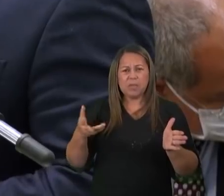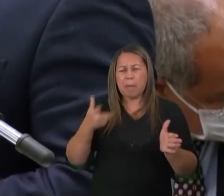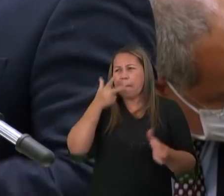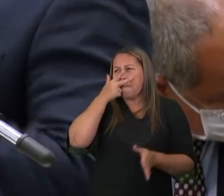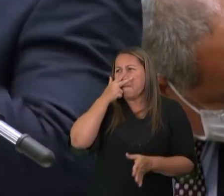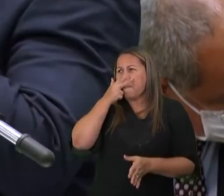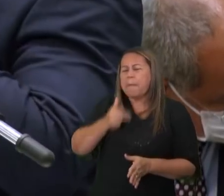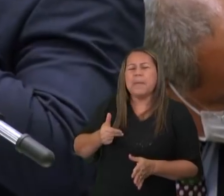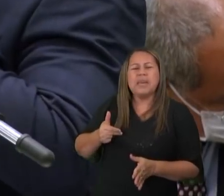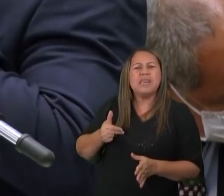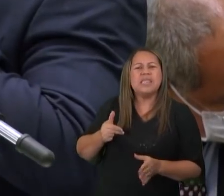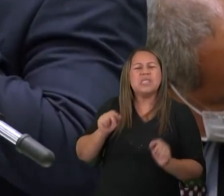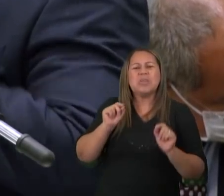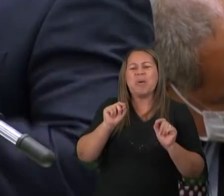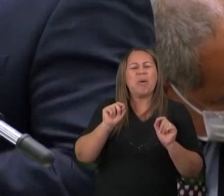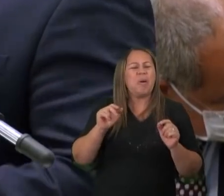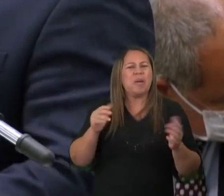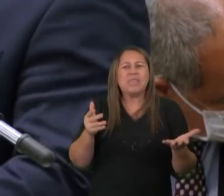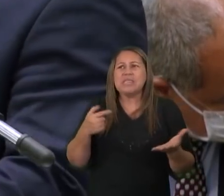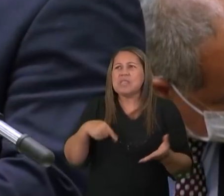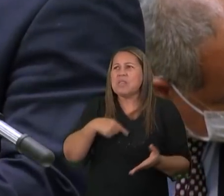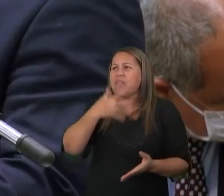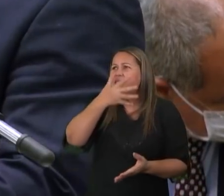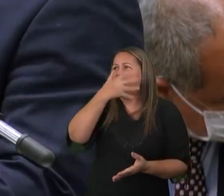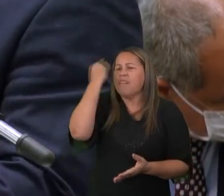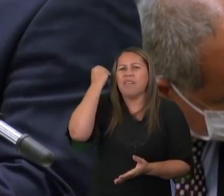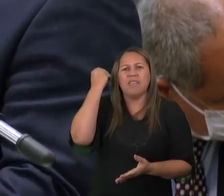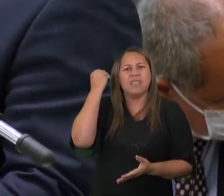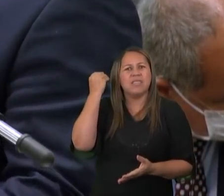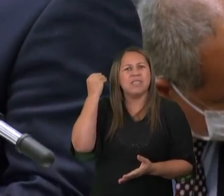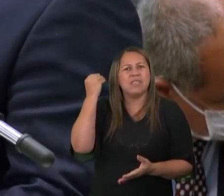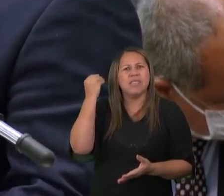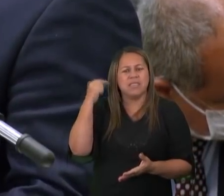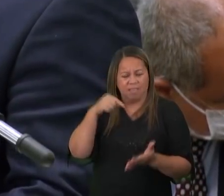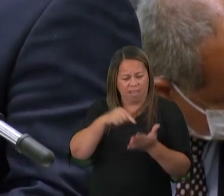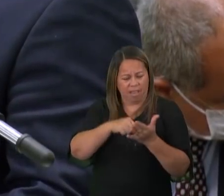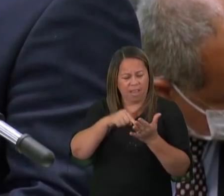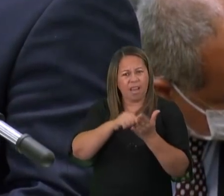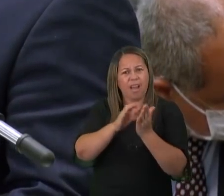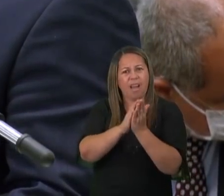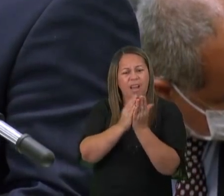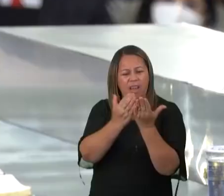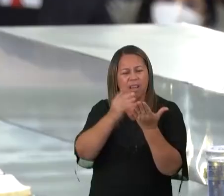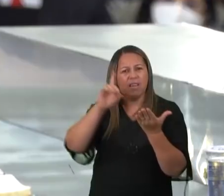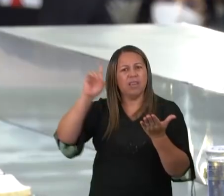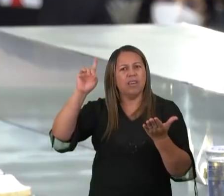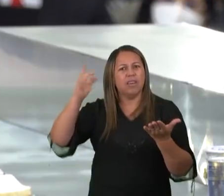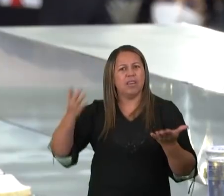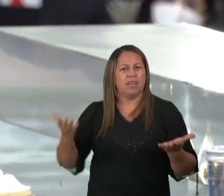parece que nos esquecemos do que a palavra de Deus